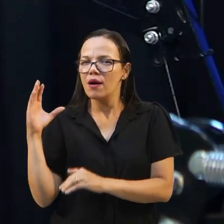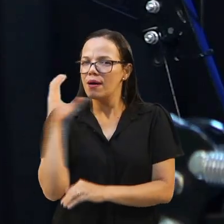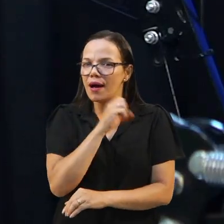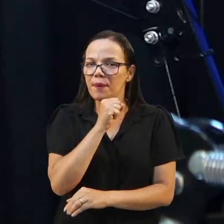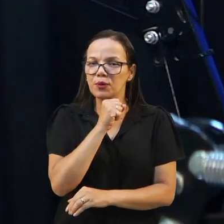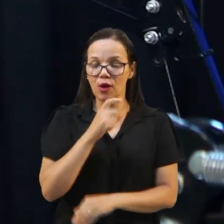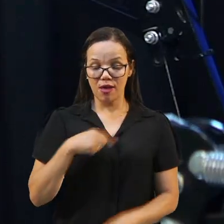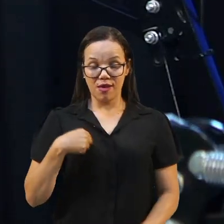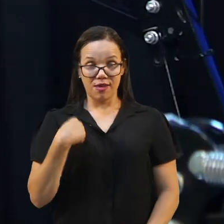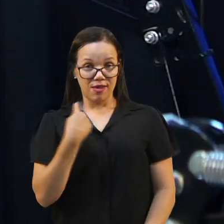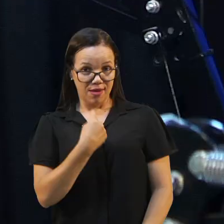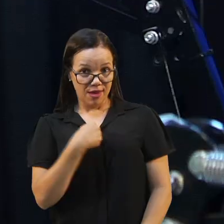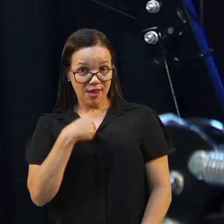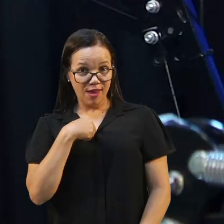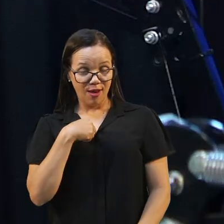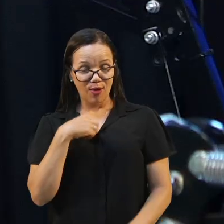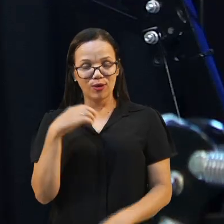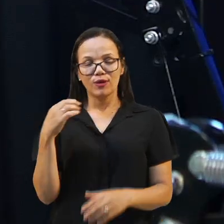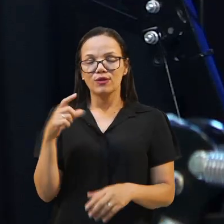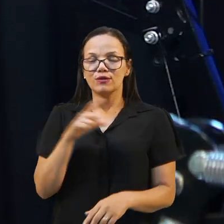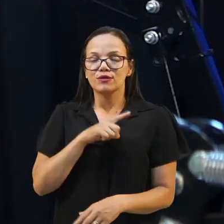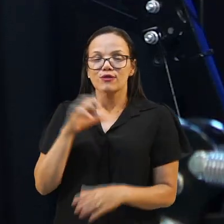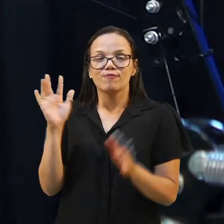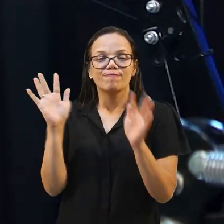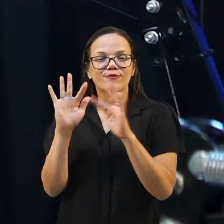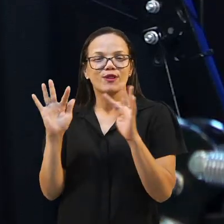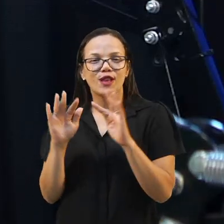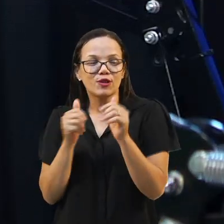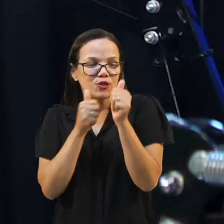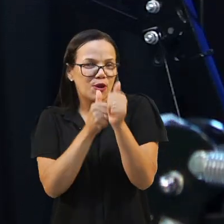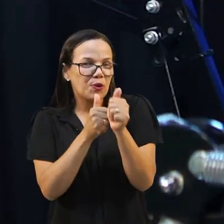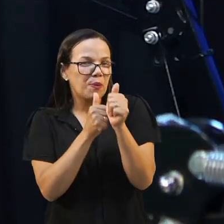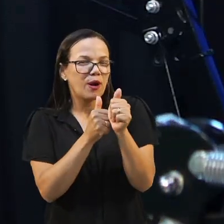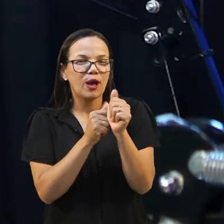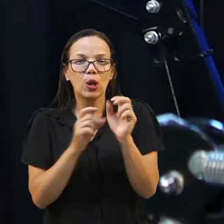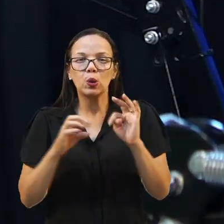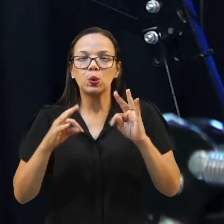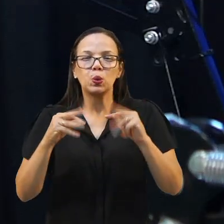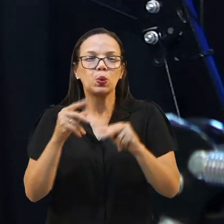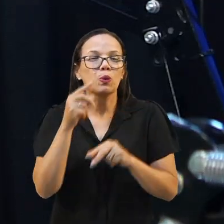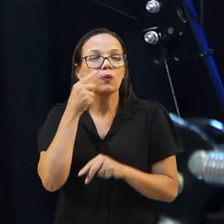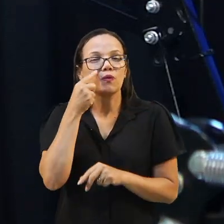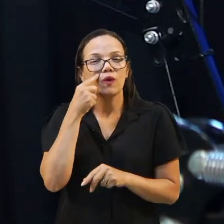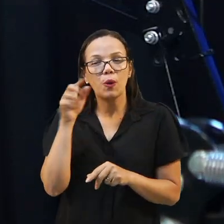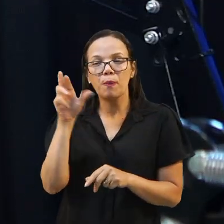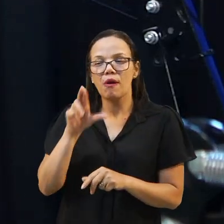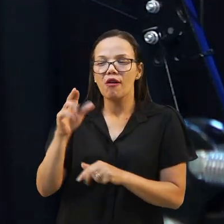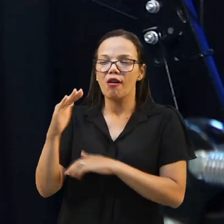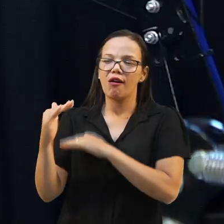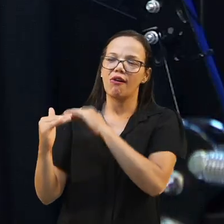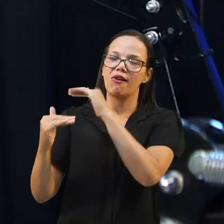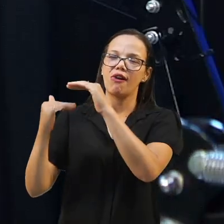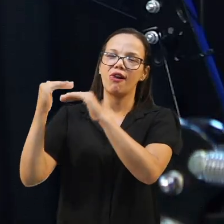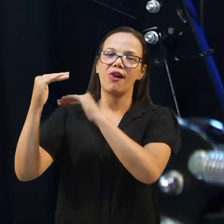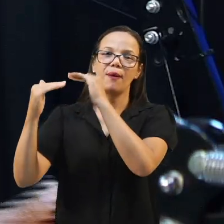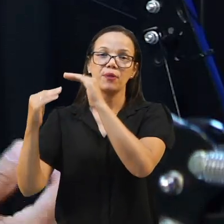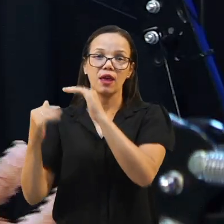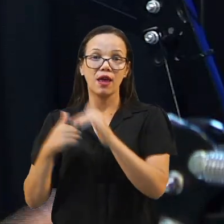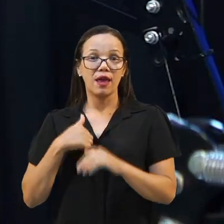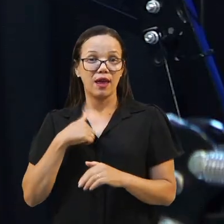a felicidade de acompanhar tudo isso. Sou de origem de escola pública, estudei